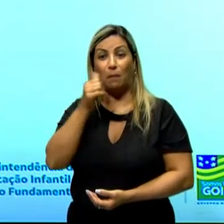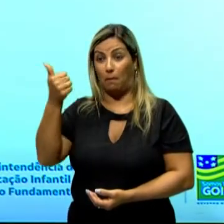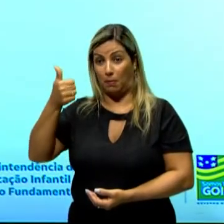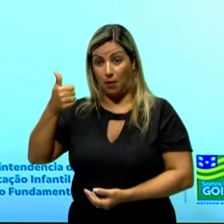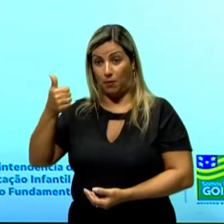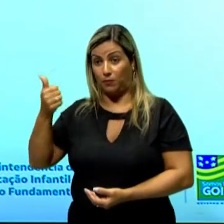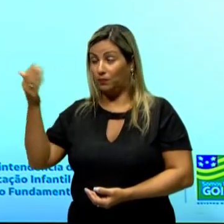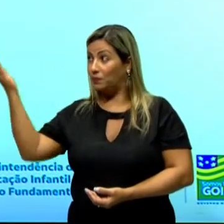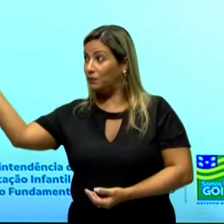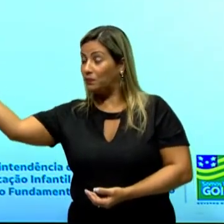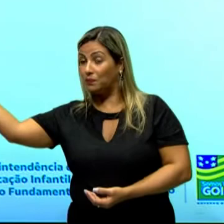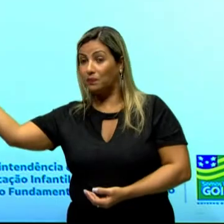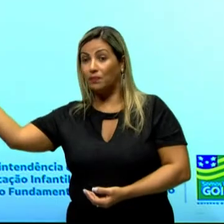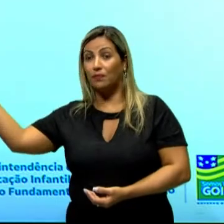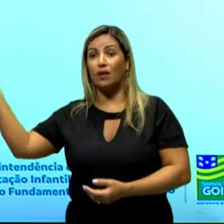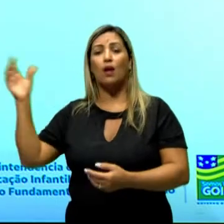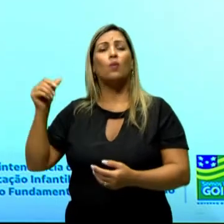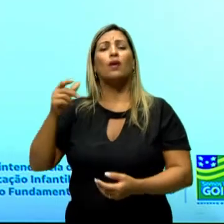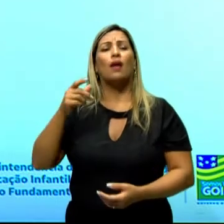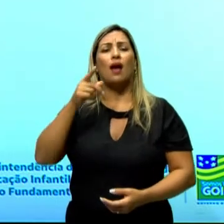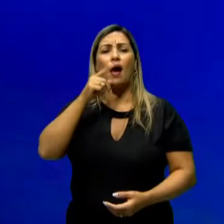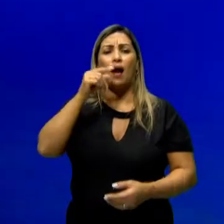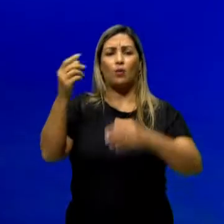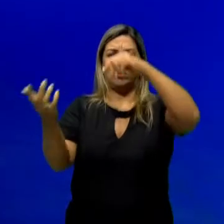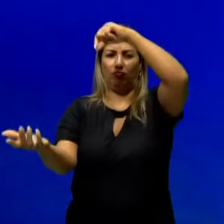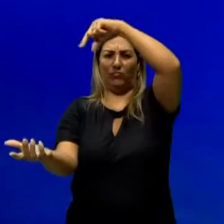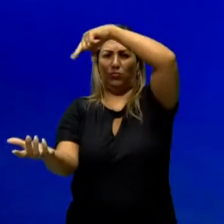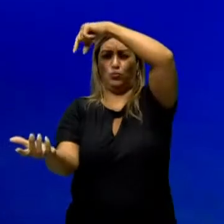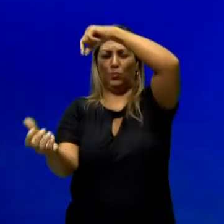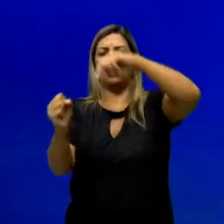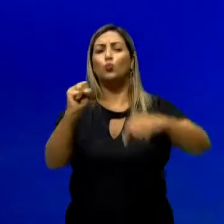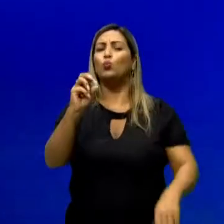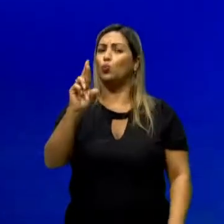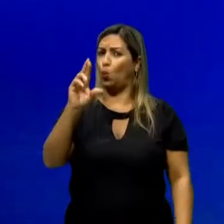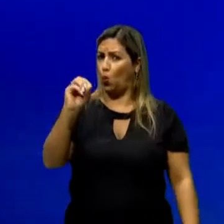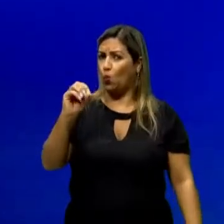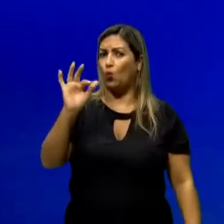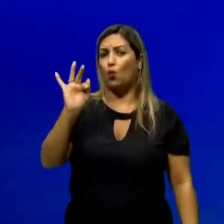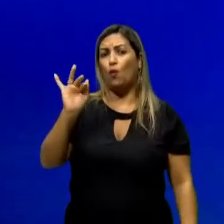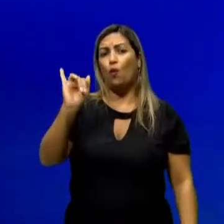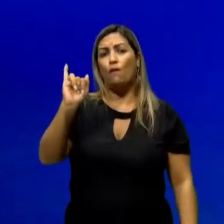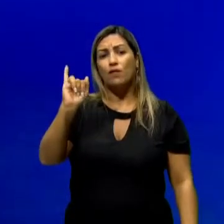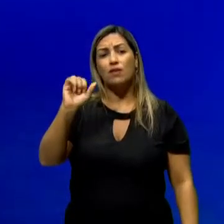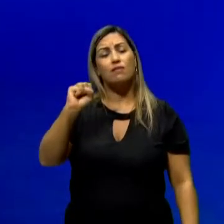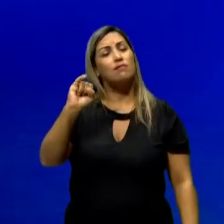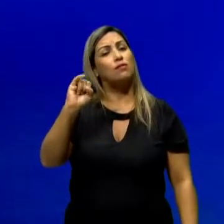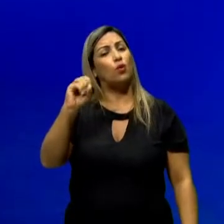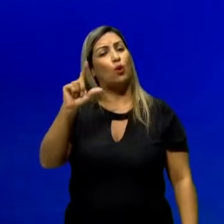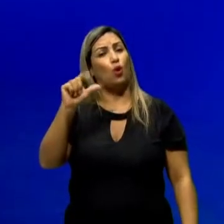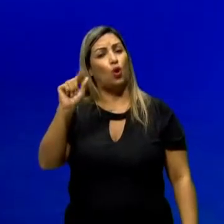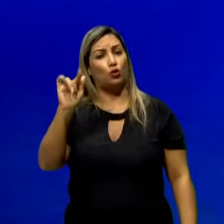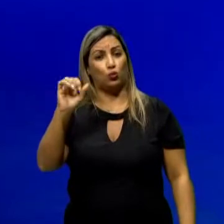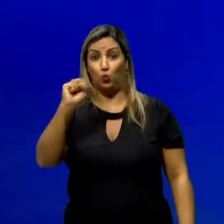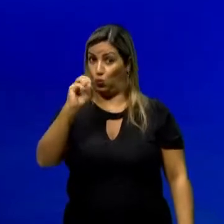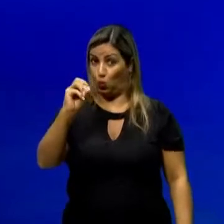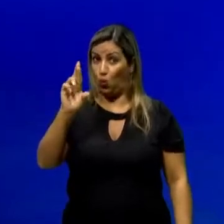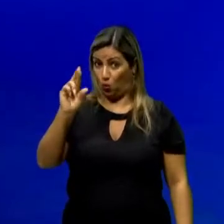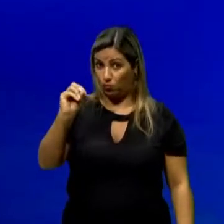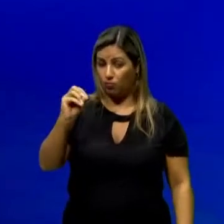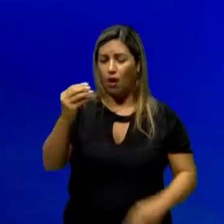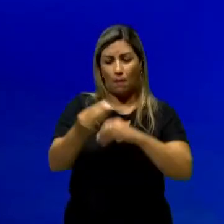primeiro. Trata-se de um soro fisiológico. Esse soro fisiológico é o resultado da mistura